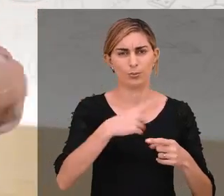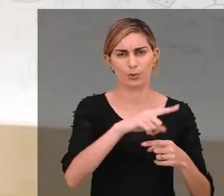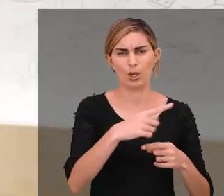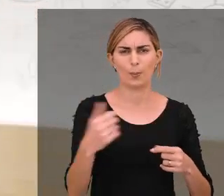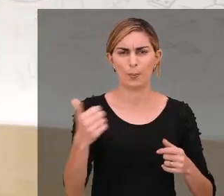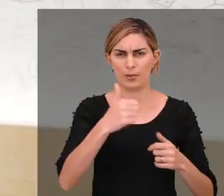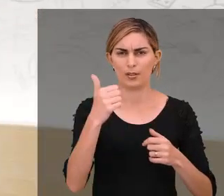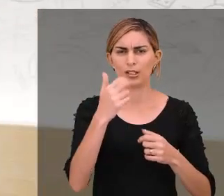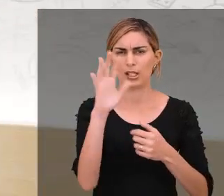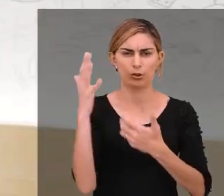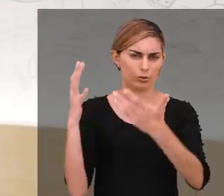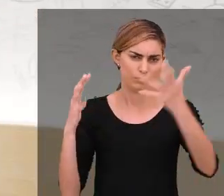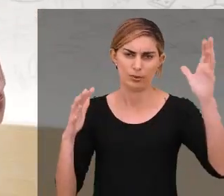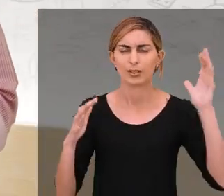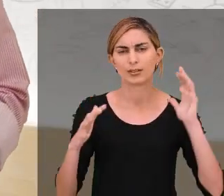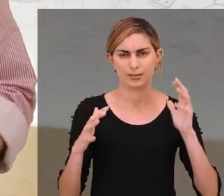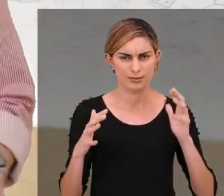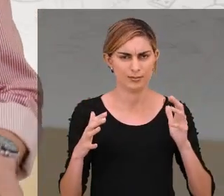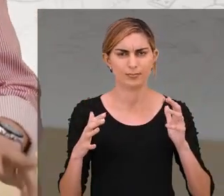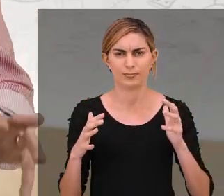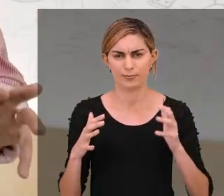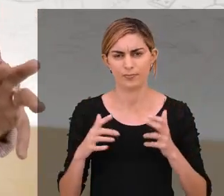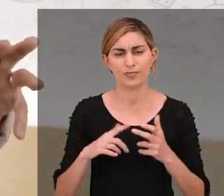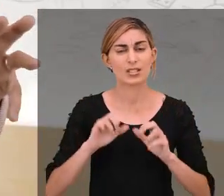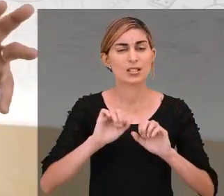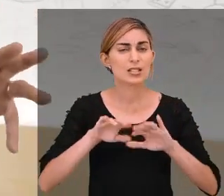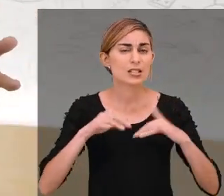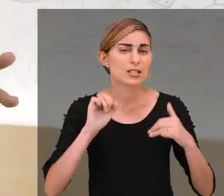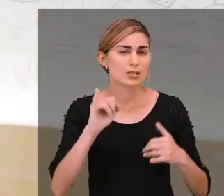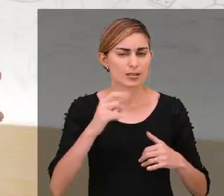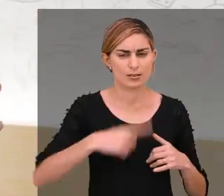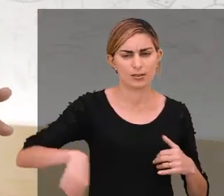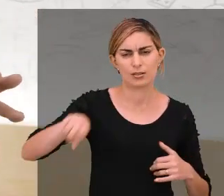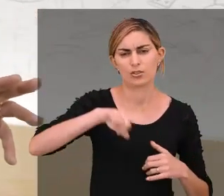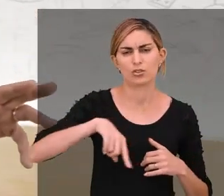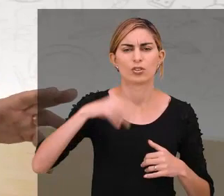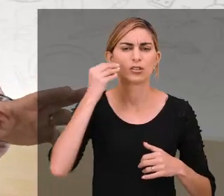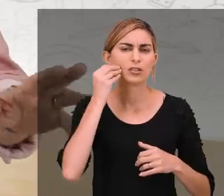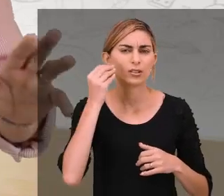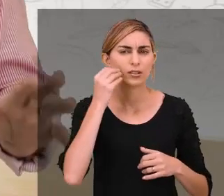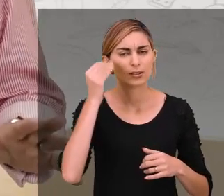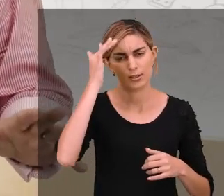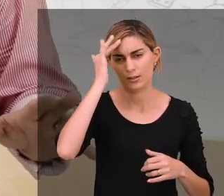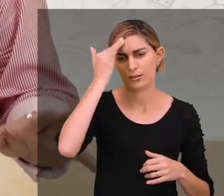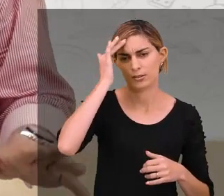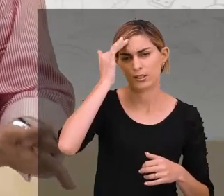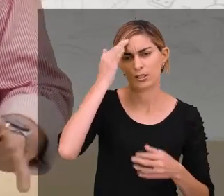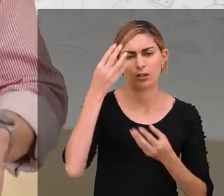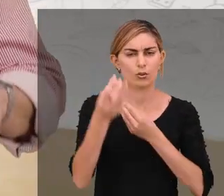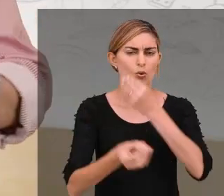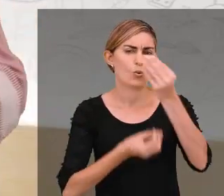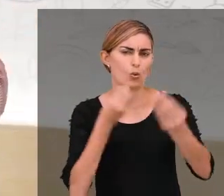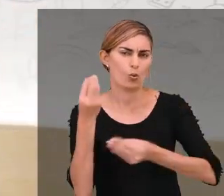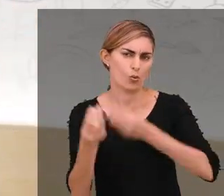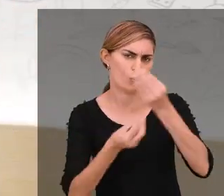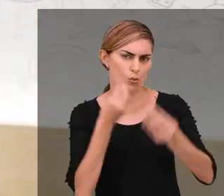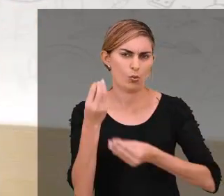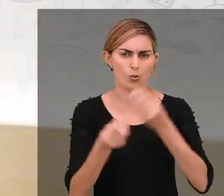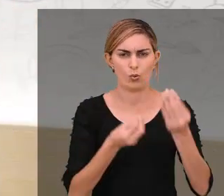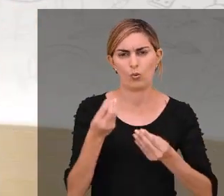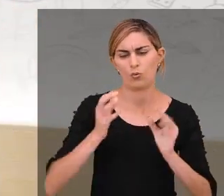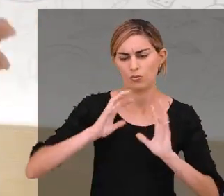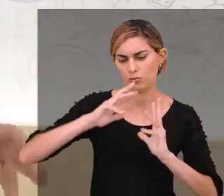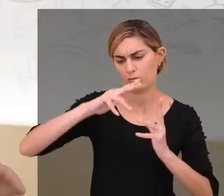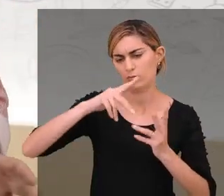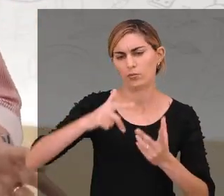que a gente extrai da natureza. Então, se a gente fosse tentar entender como funciona essa questão